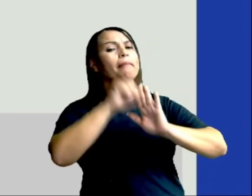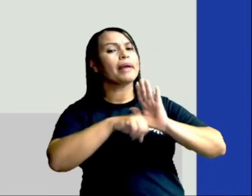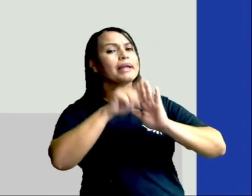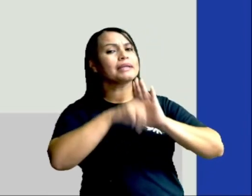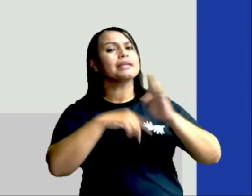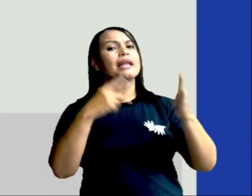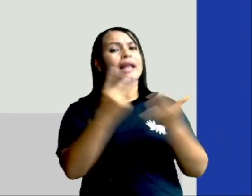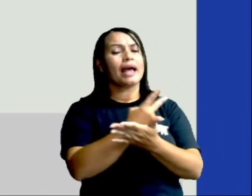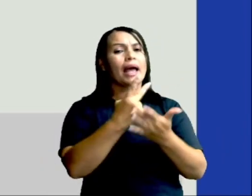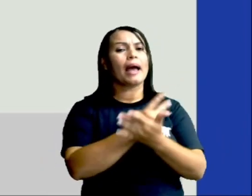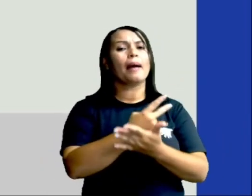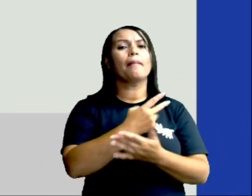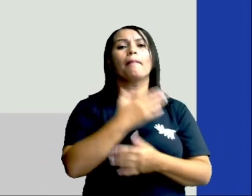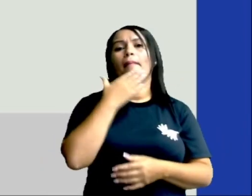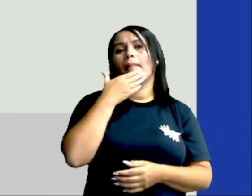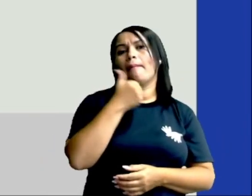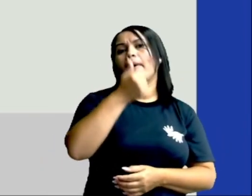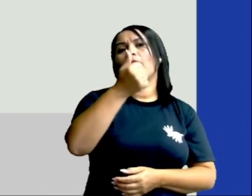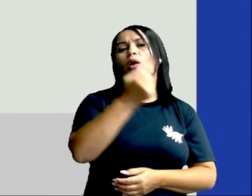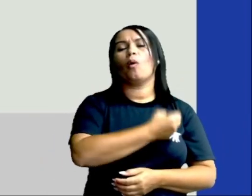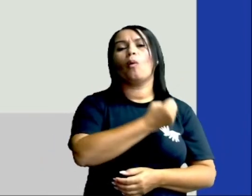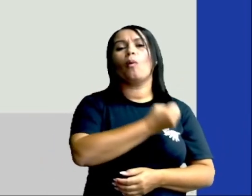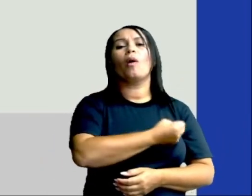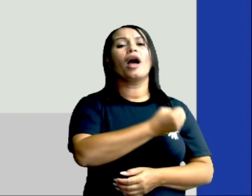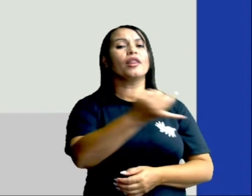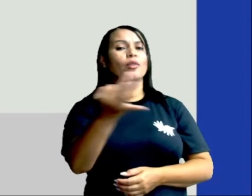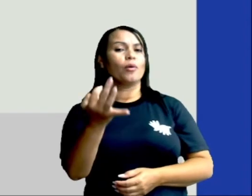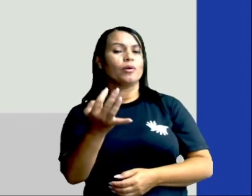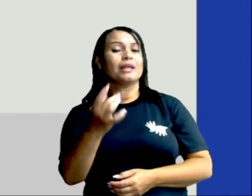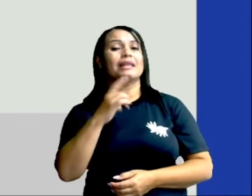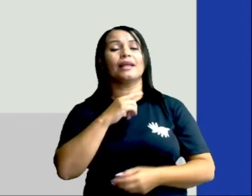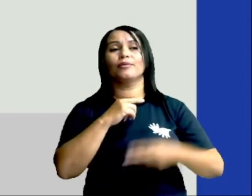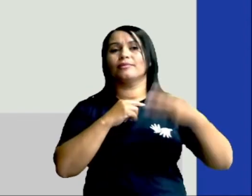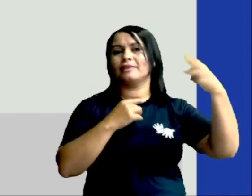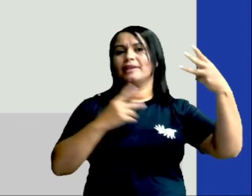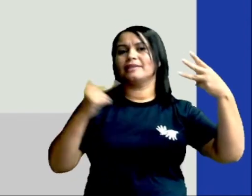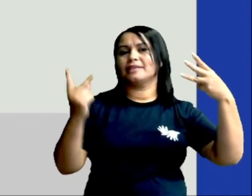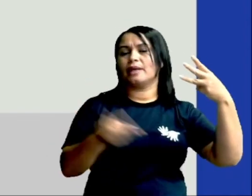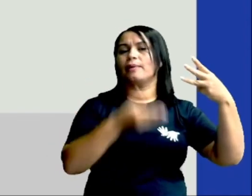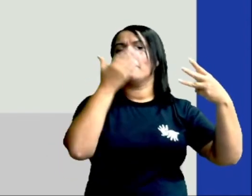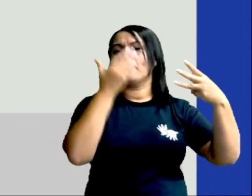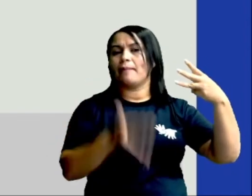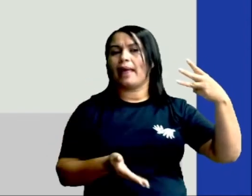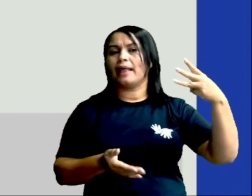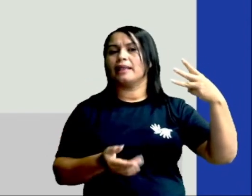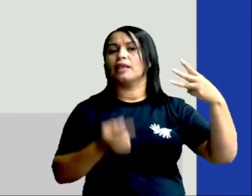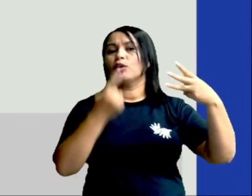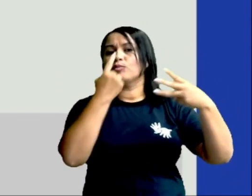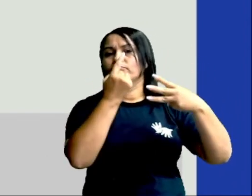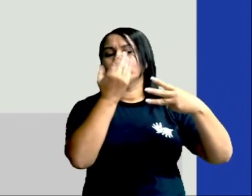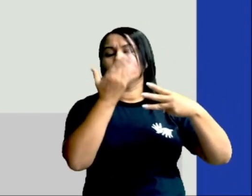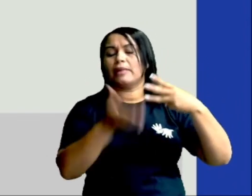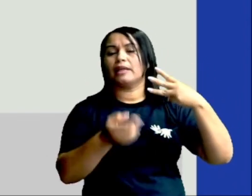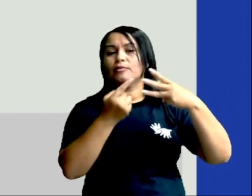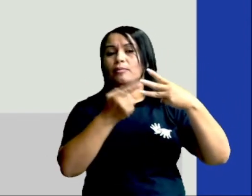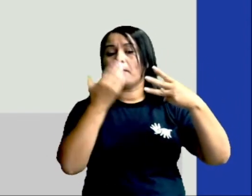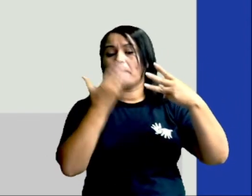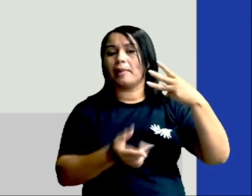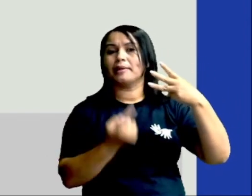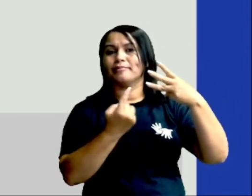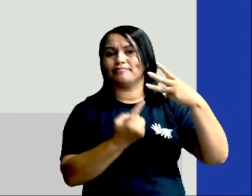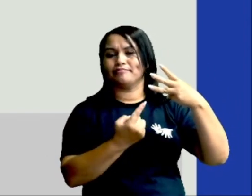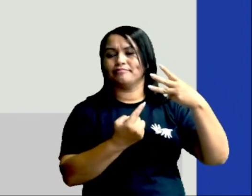errar, maior será a sua nota. A cada 3 erros, ele perde 1 ponto, né?